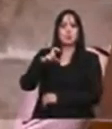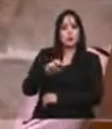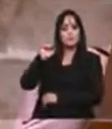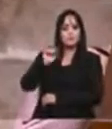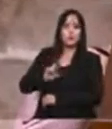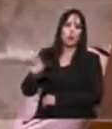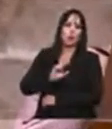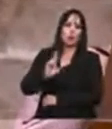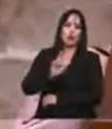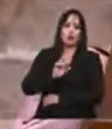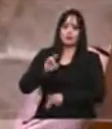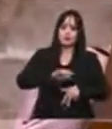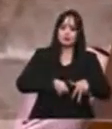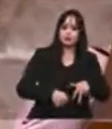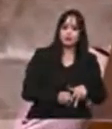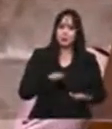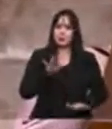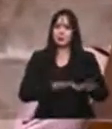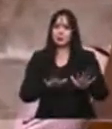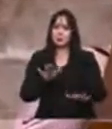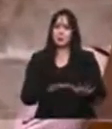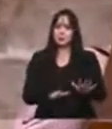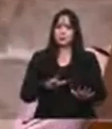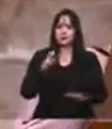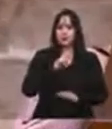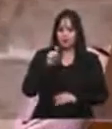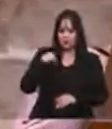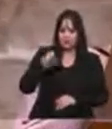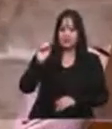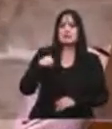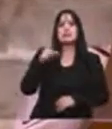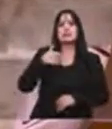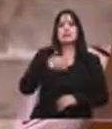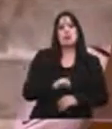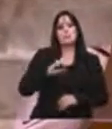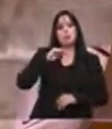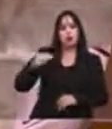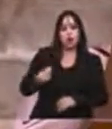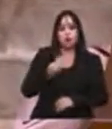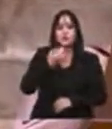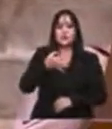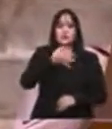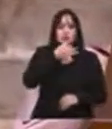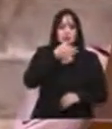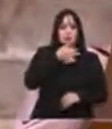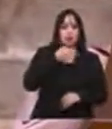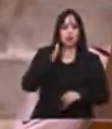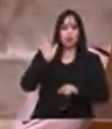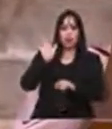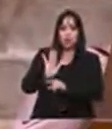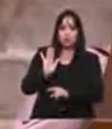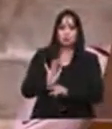9.950.000 de propina. O montante aproximado, este sim, de 10 milhões, que foi citado pelo